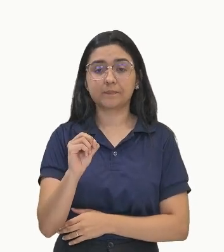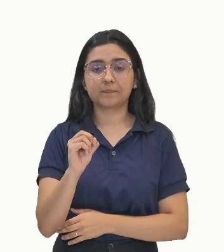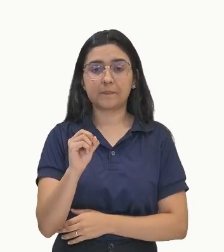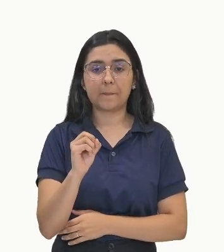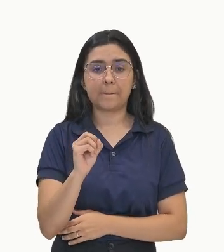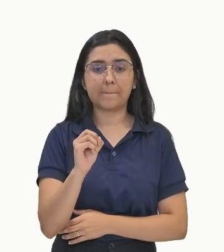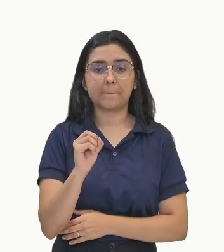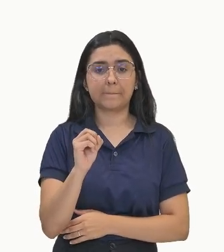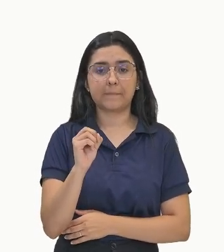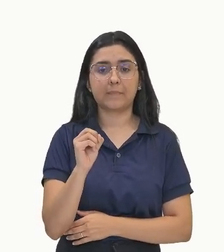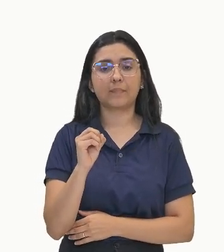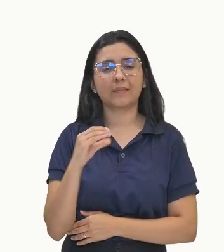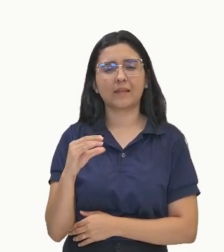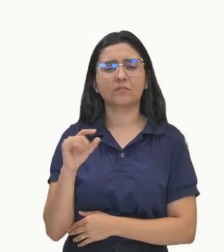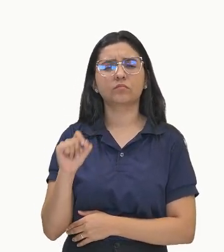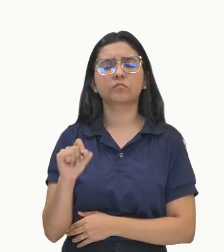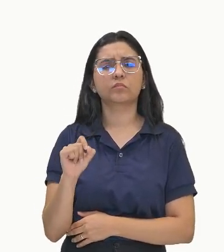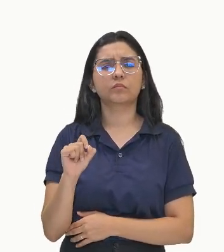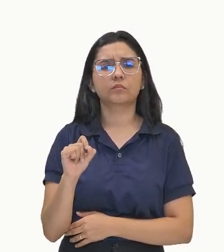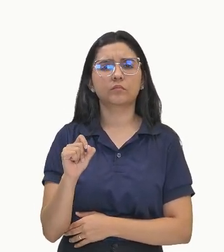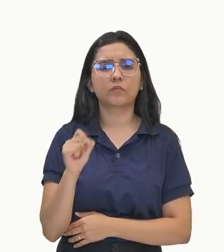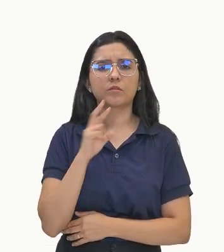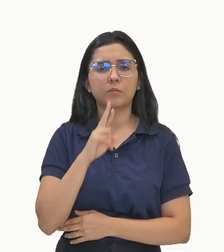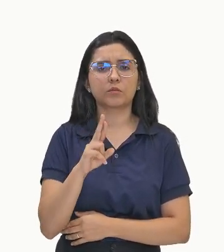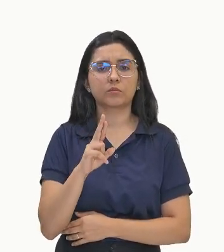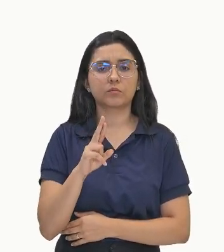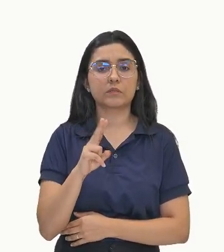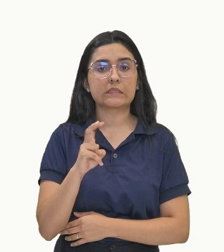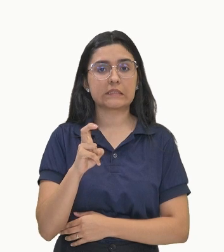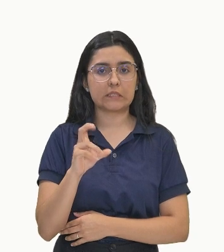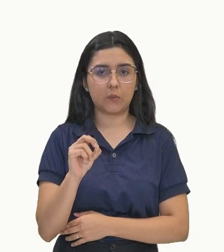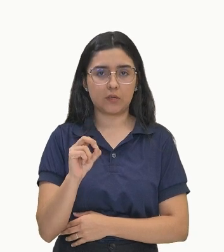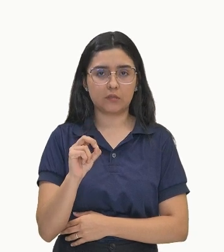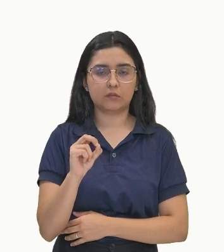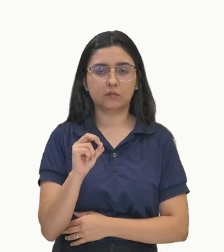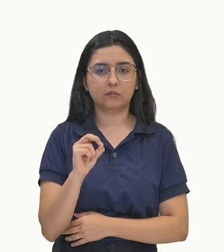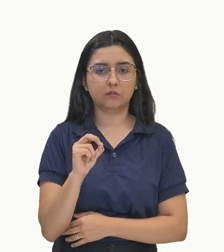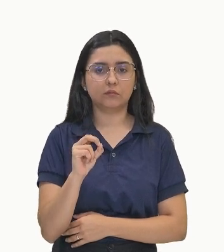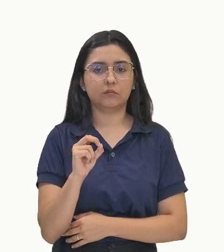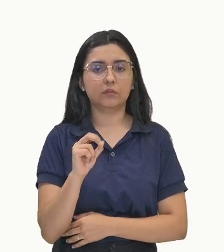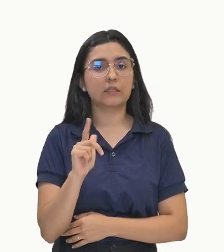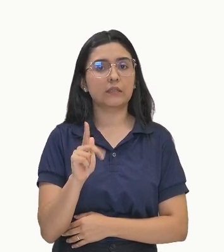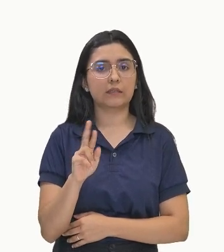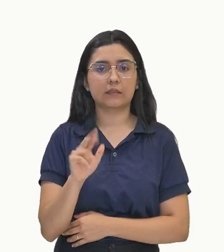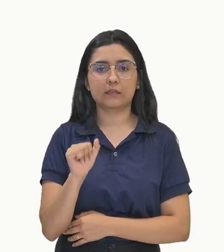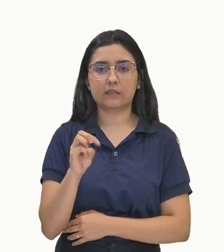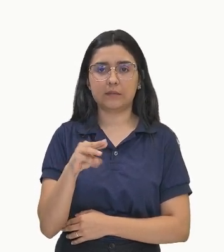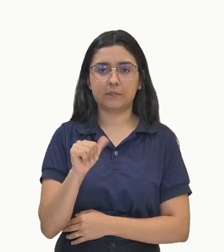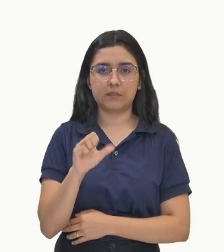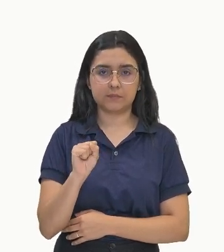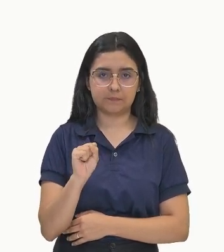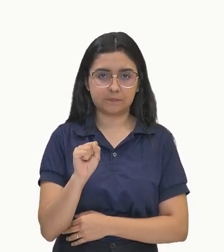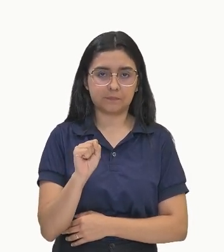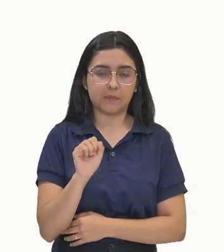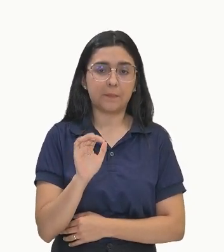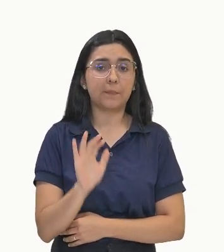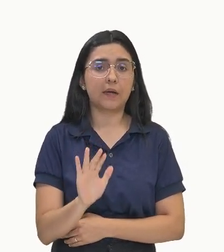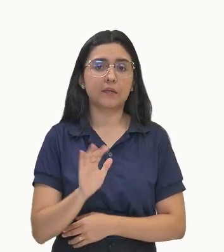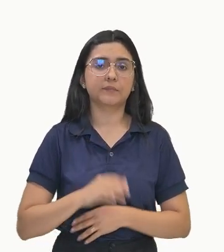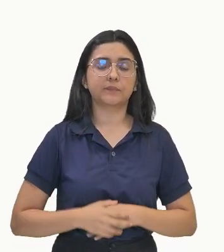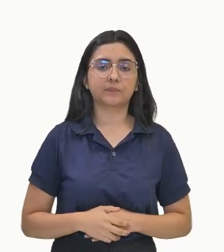aqui era para dar o quê? 50 gramas.